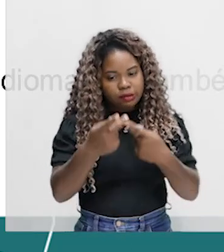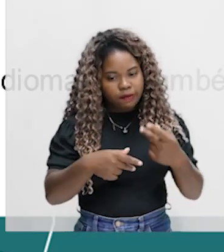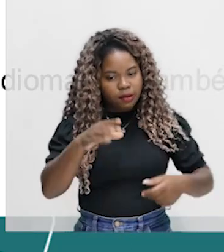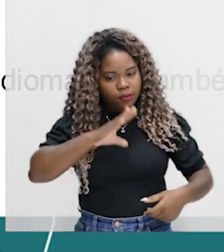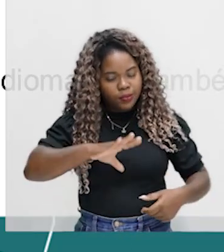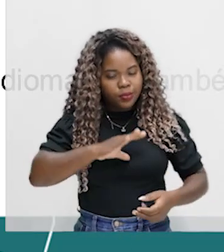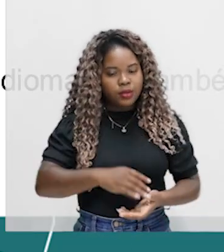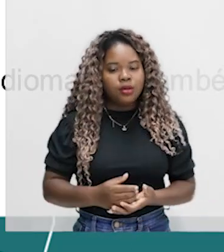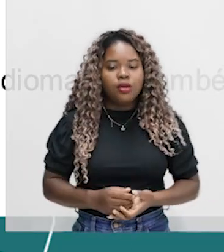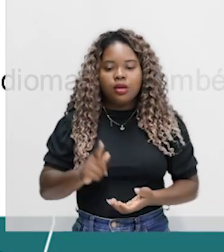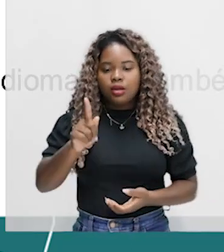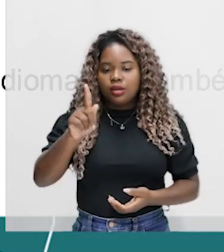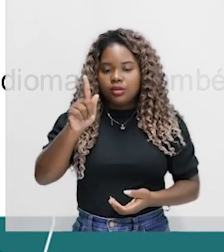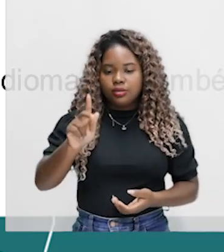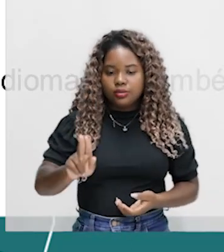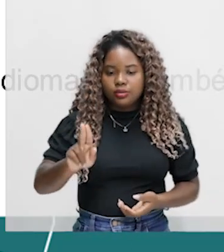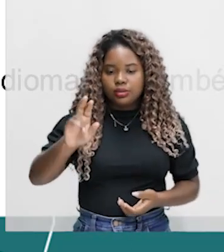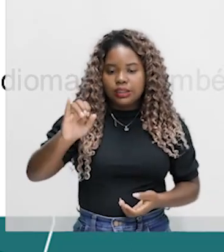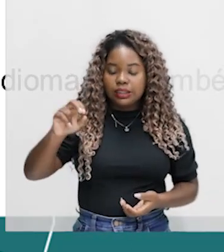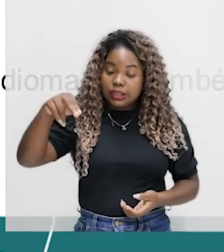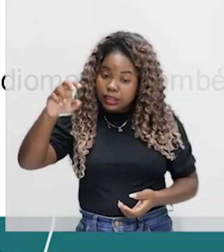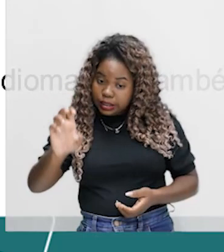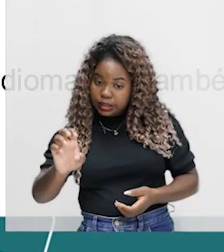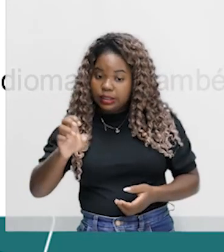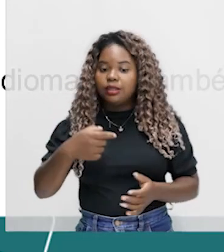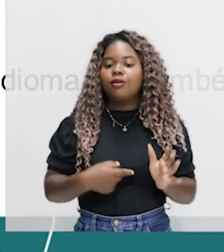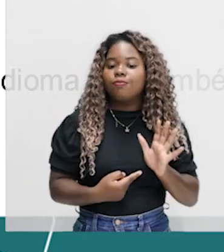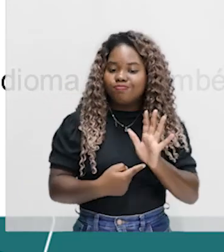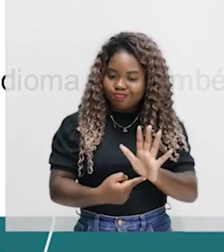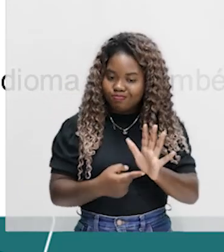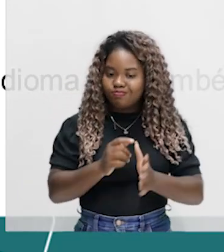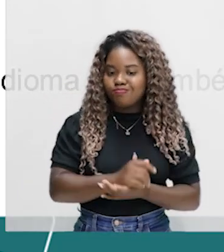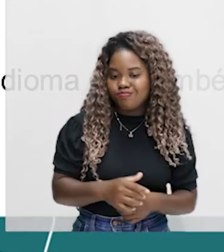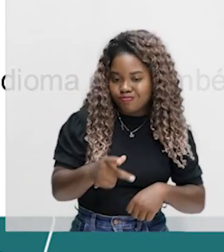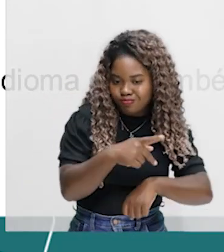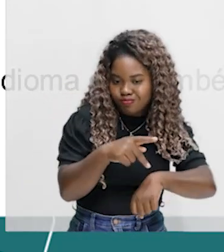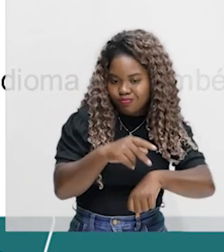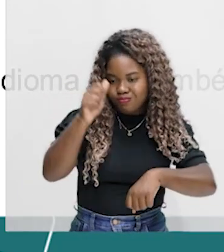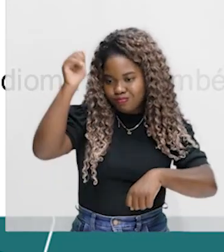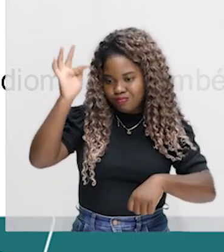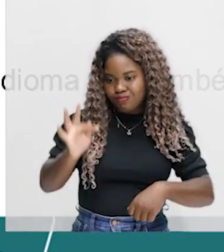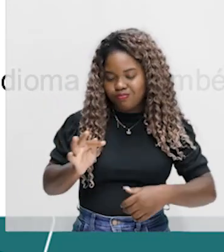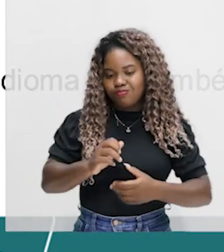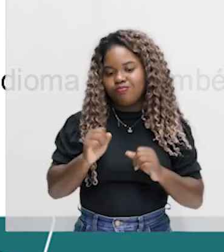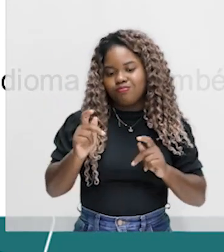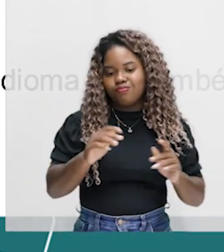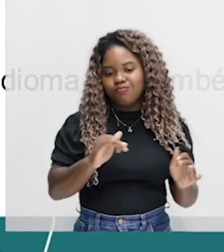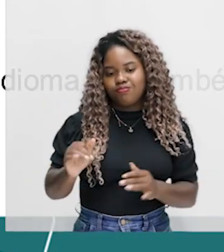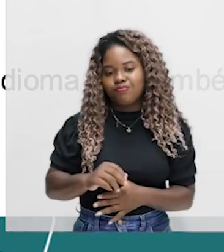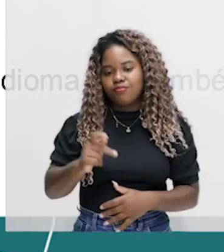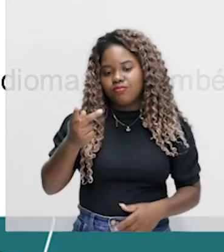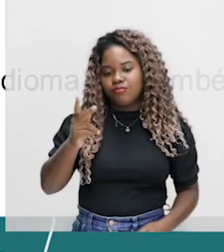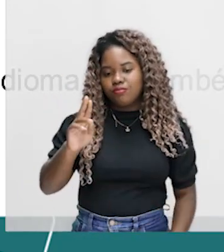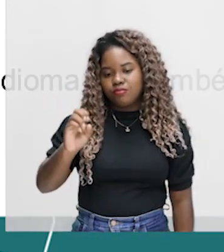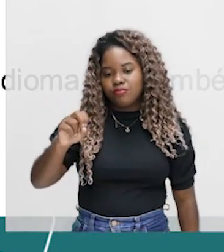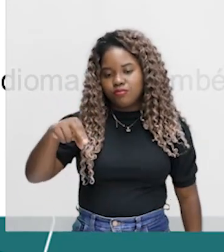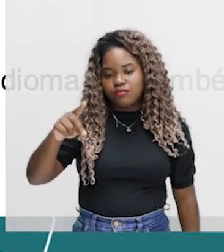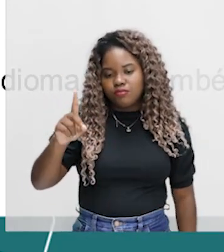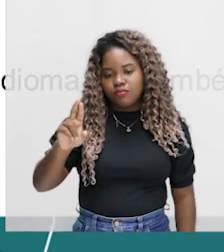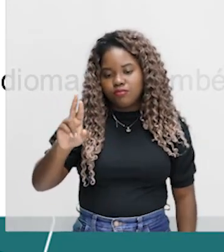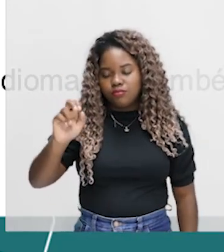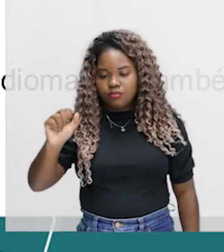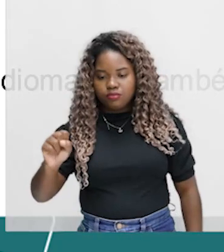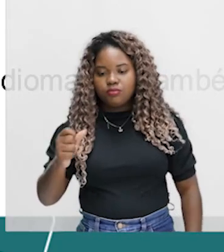portuguesa, a Guiné, né, aparece lá como um dos países da África que fala o português. Honduras